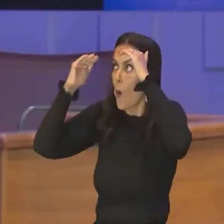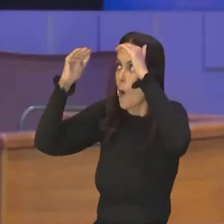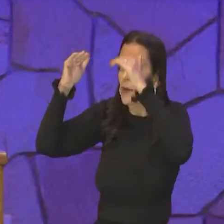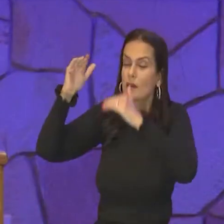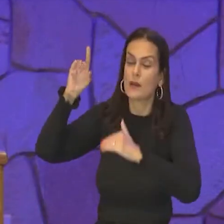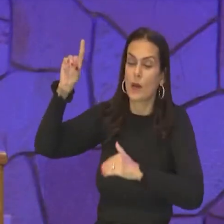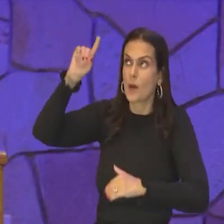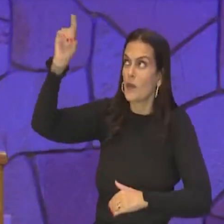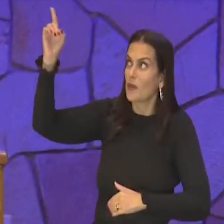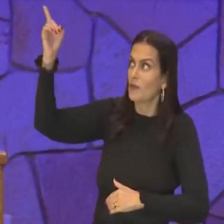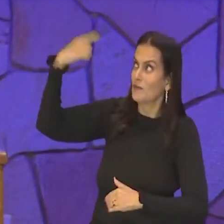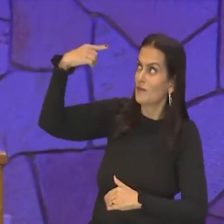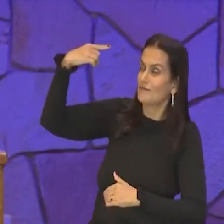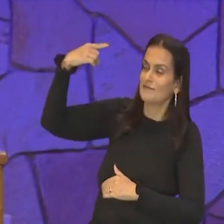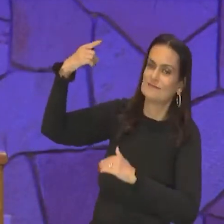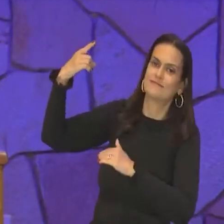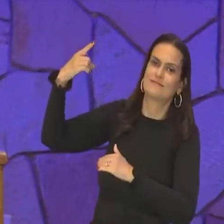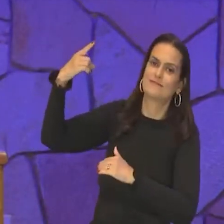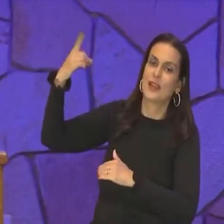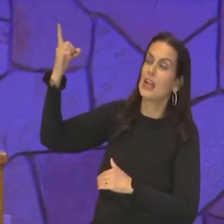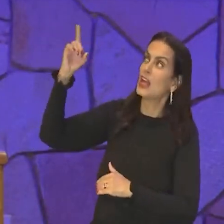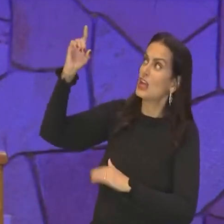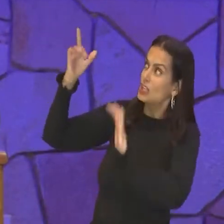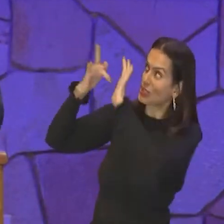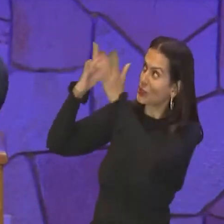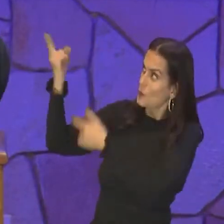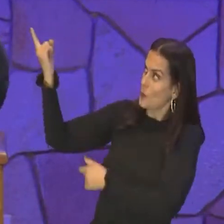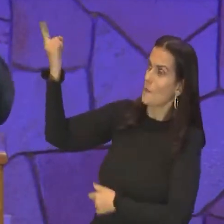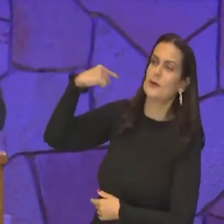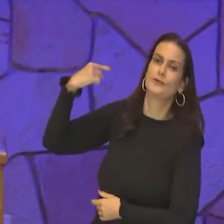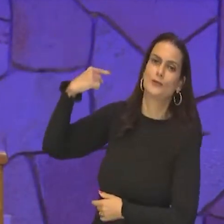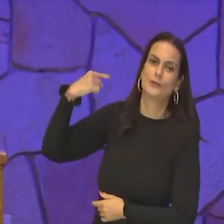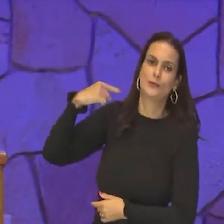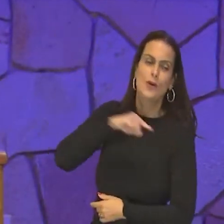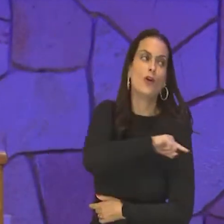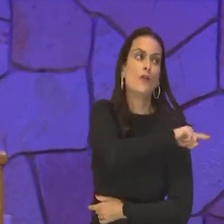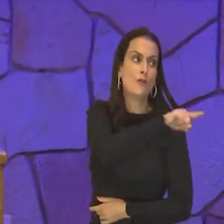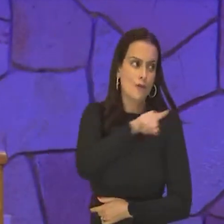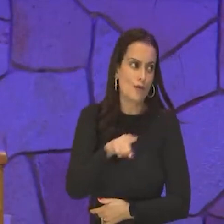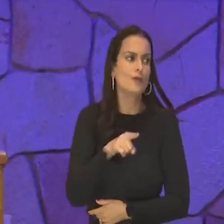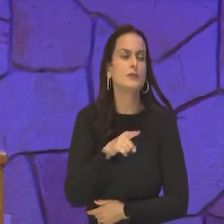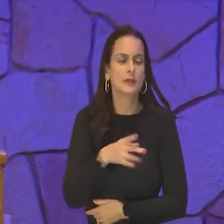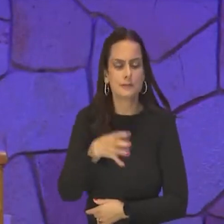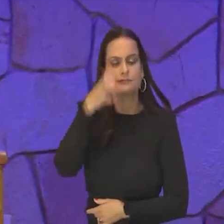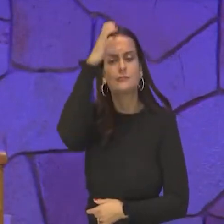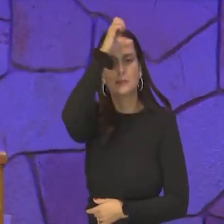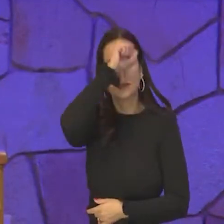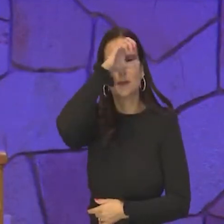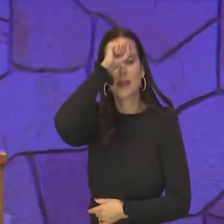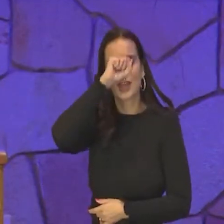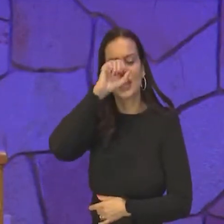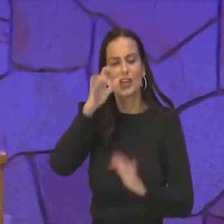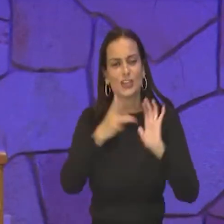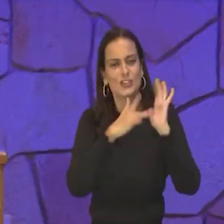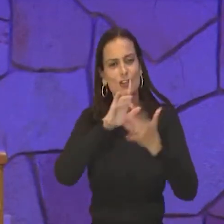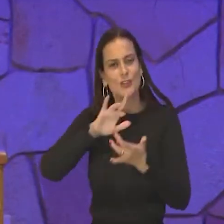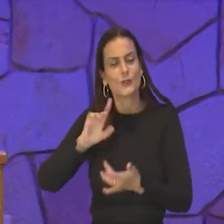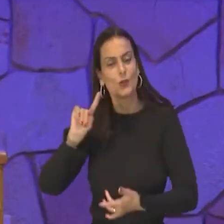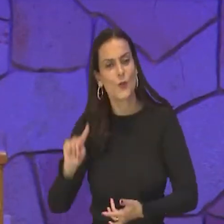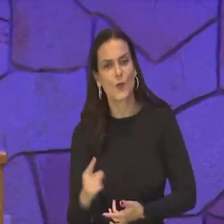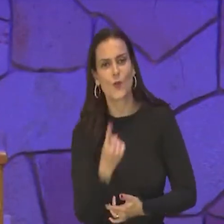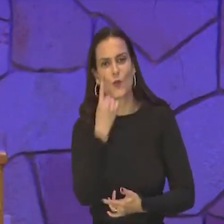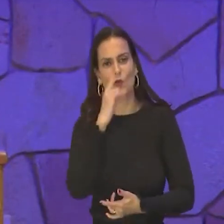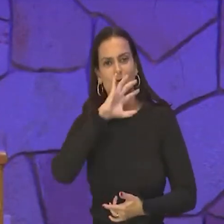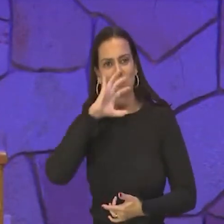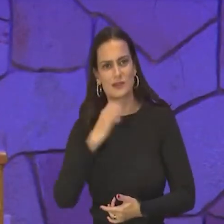uma ordem de Cristo, ao mandamento de Cristo, porque vocês reconheceram que Jesus Cristo é suficiente Salvador